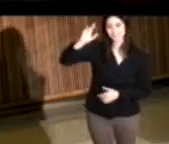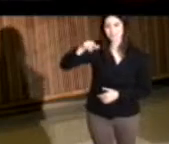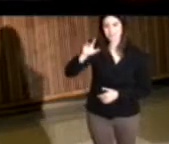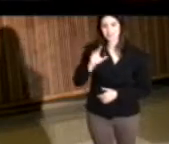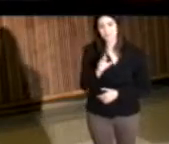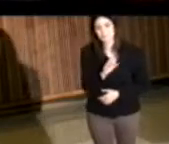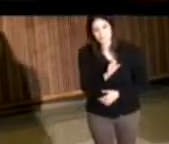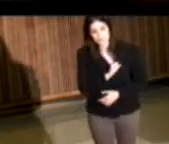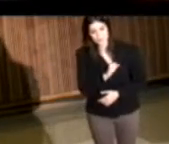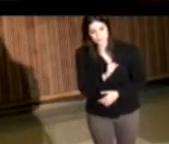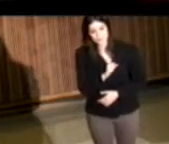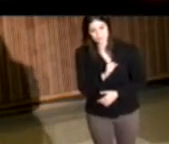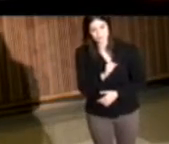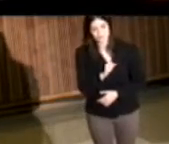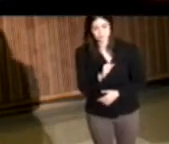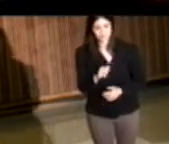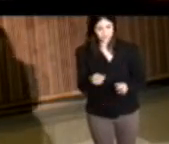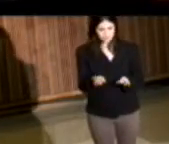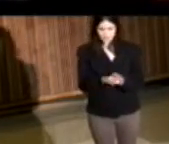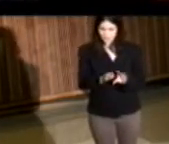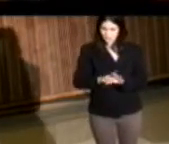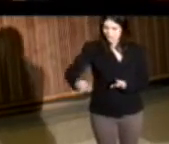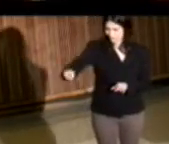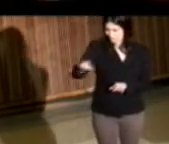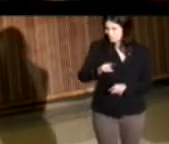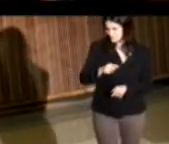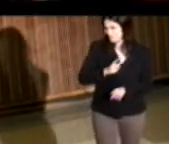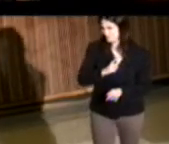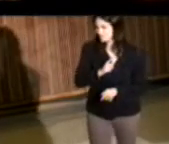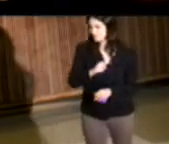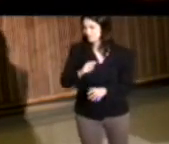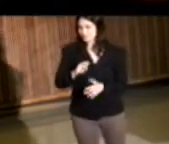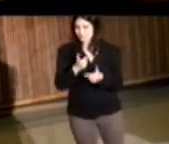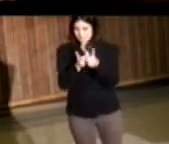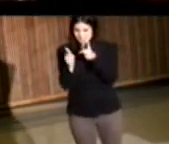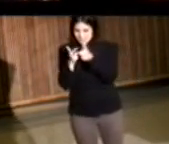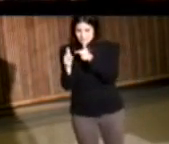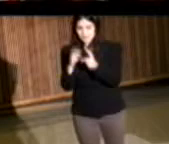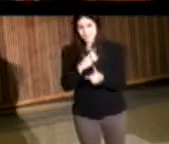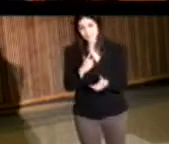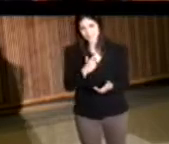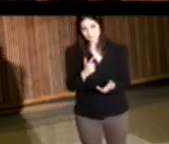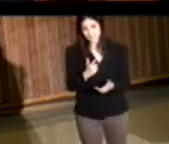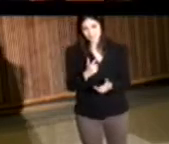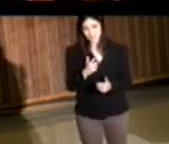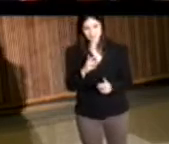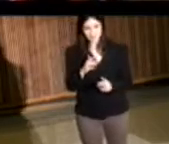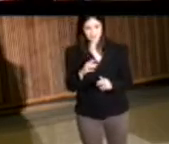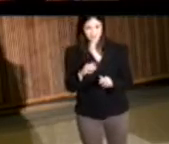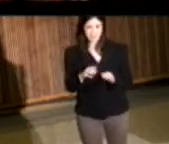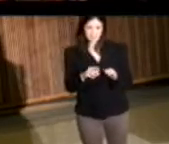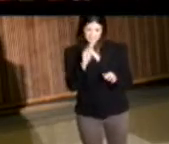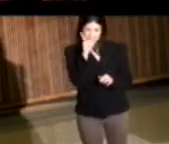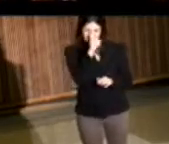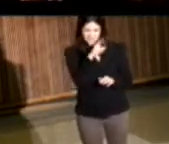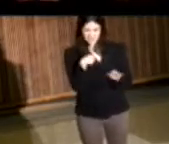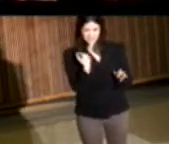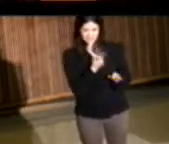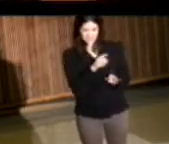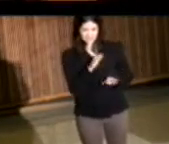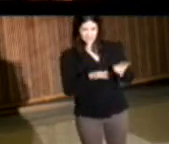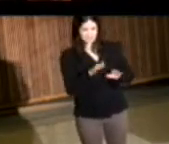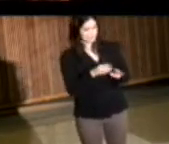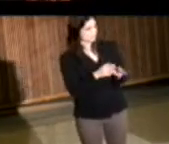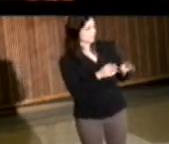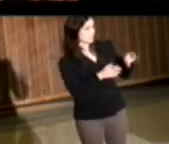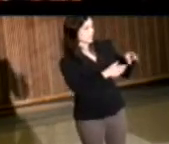Assim como você é complicado também em outras áreas. A gente não gosta de ver nas áreas que a gente é complicado, não é